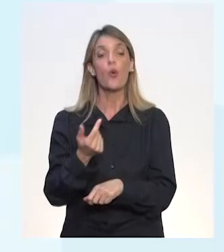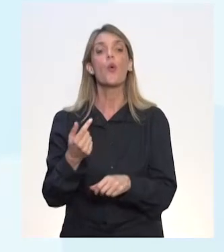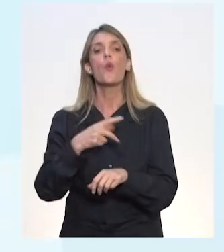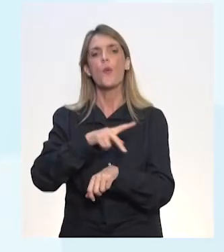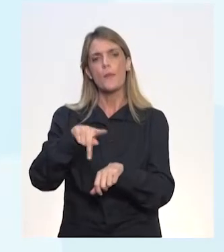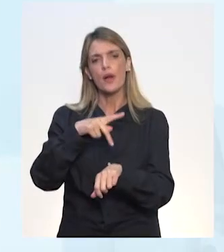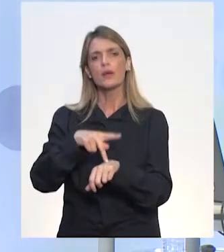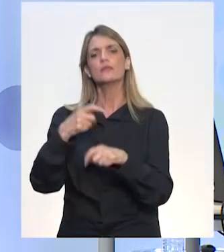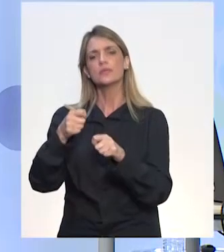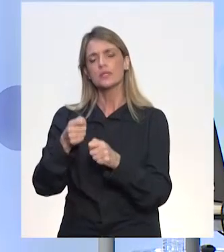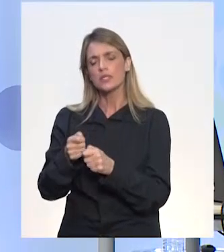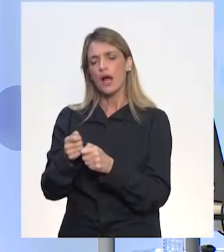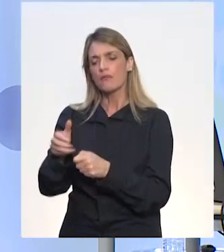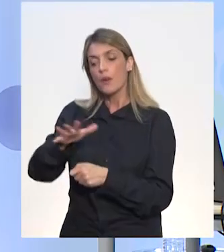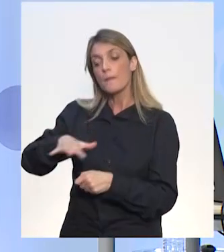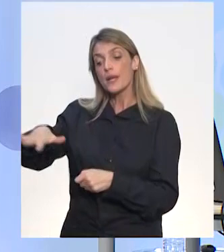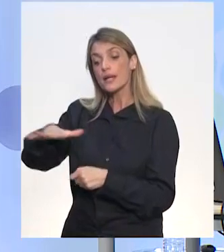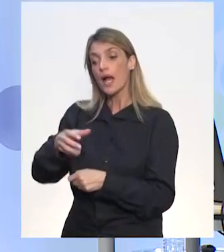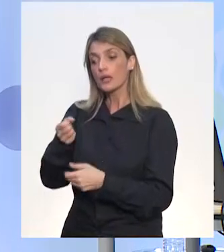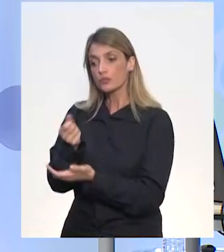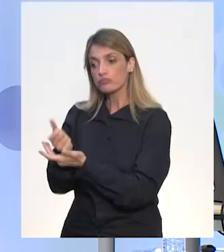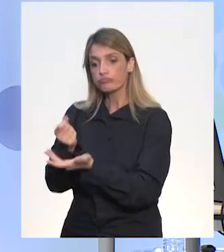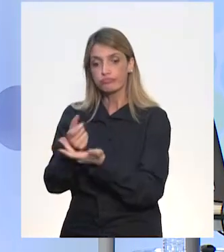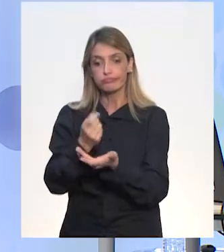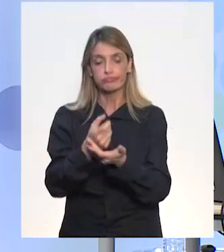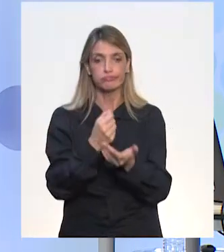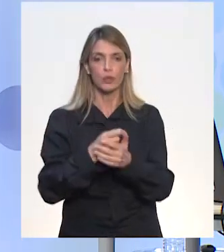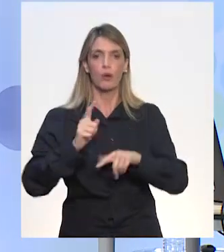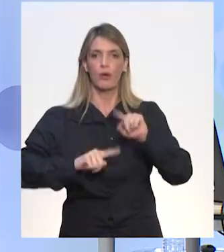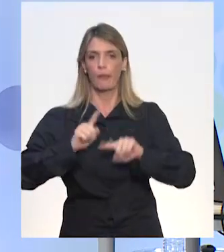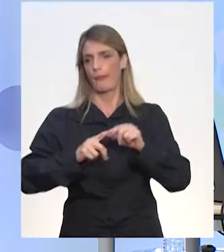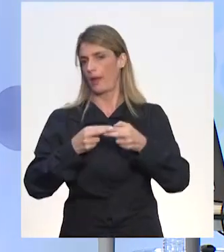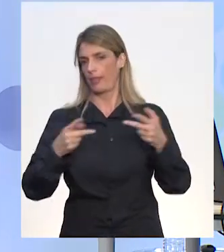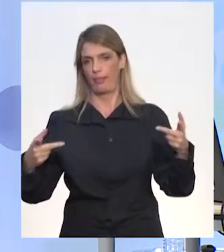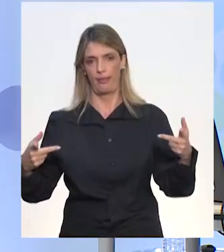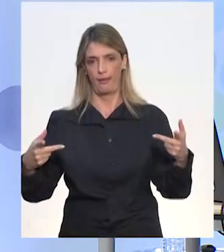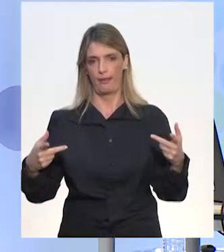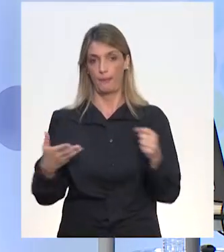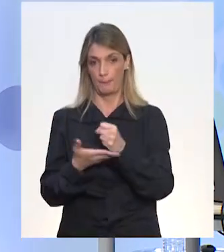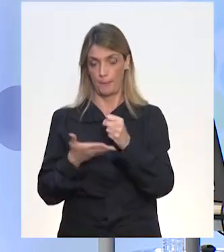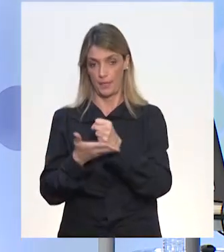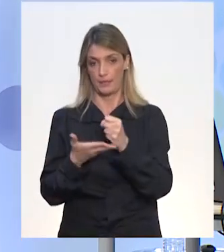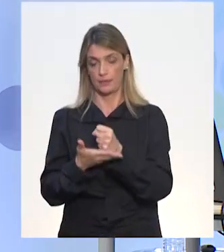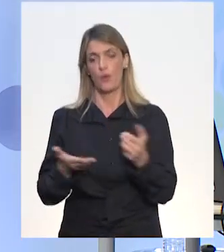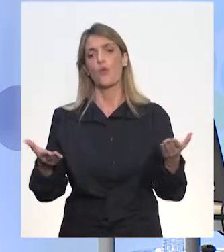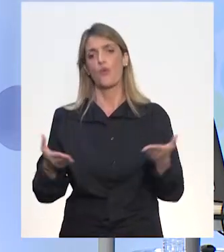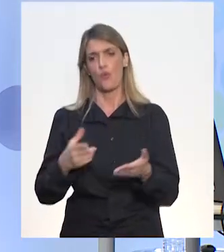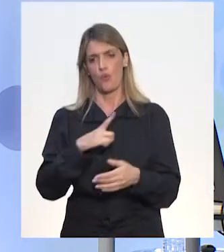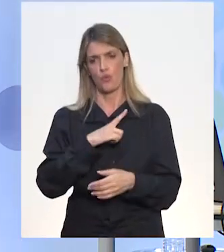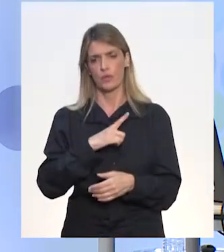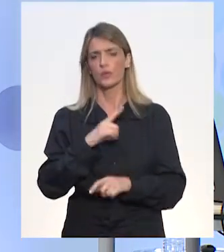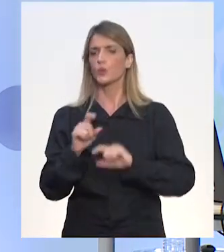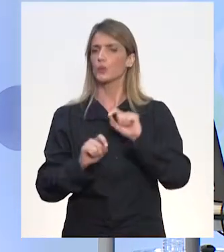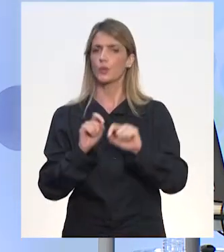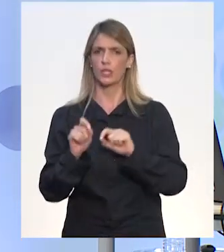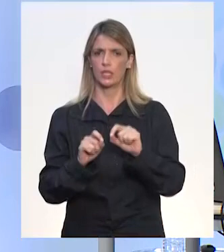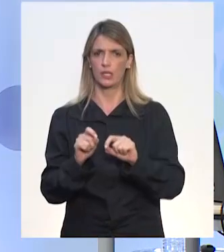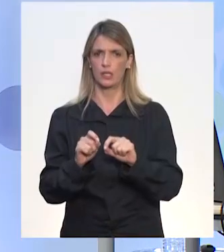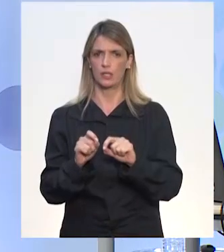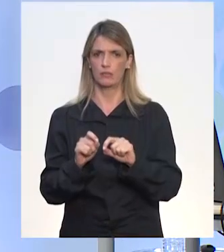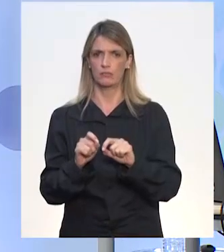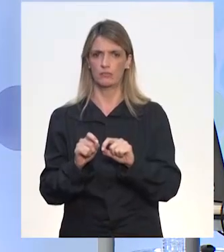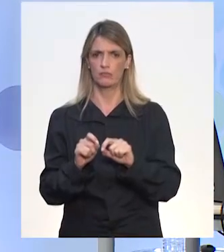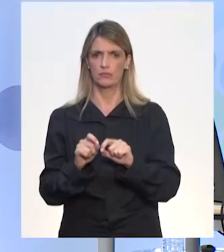mercado consumidor e de matéria-prima. Hoje, nós temos organismos que regulam